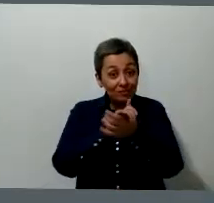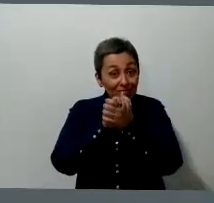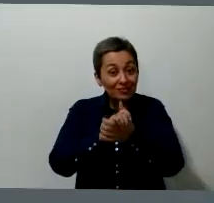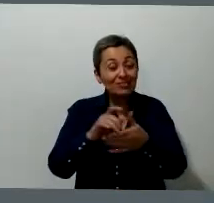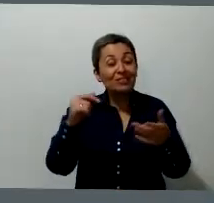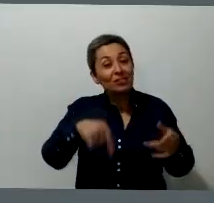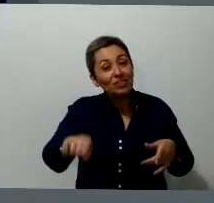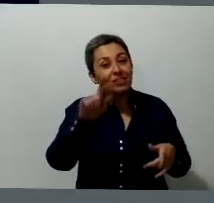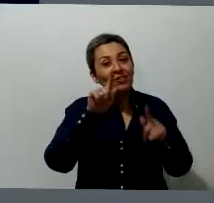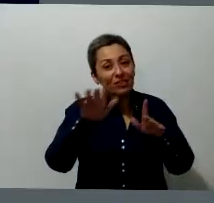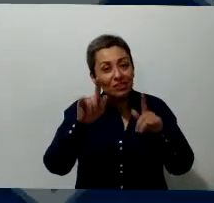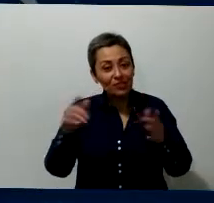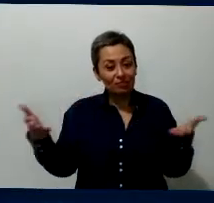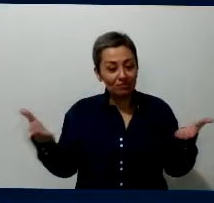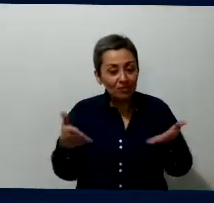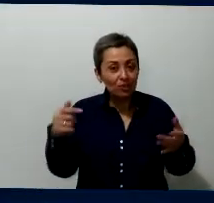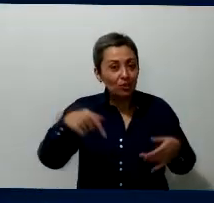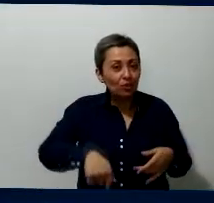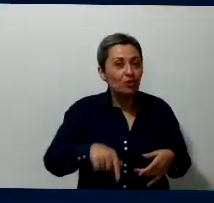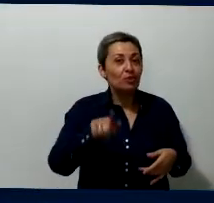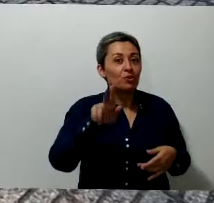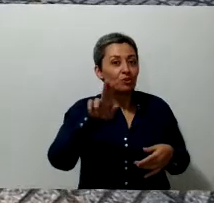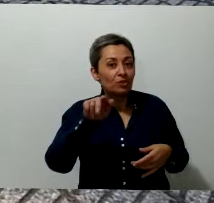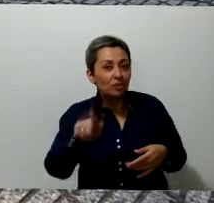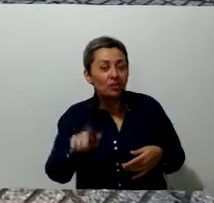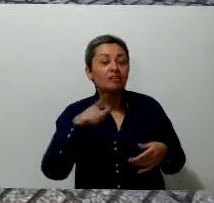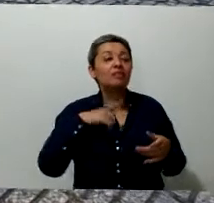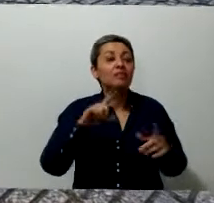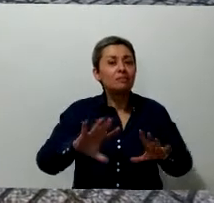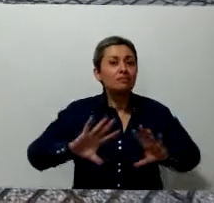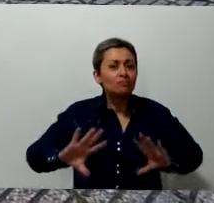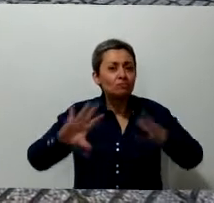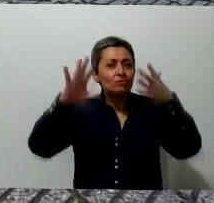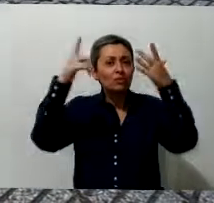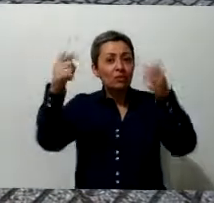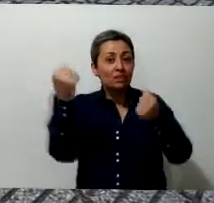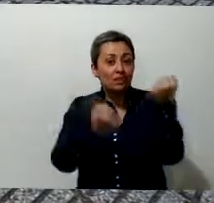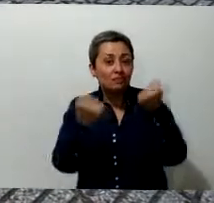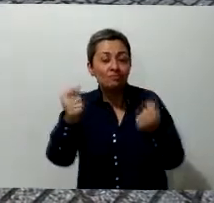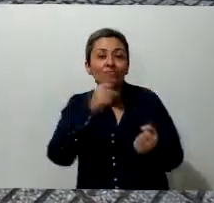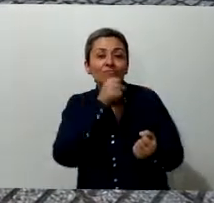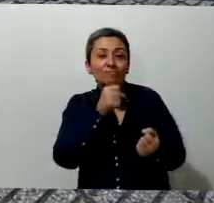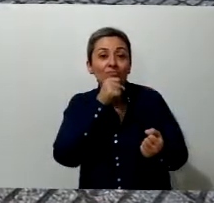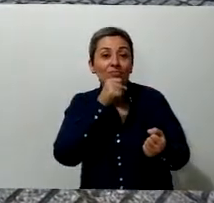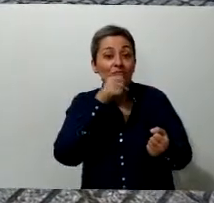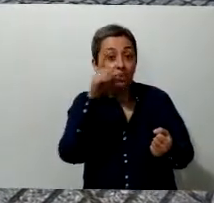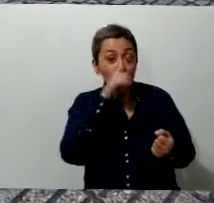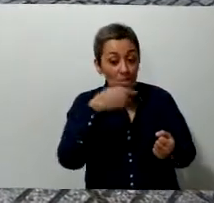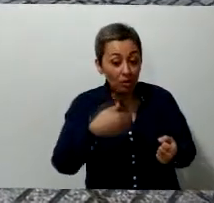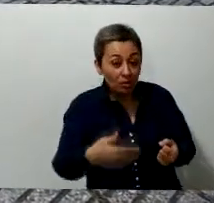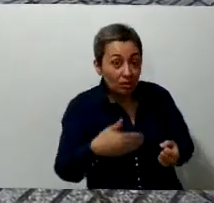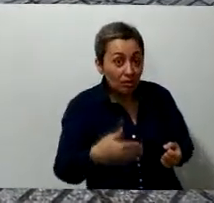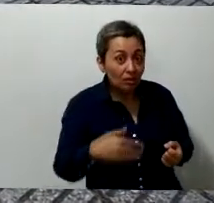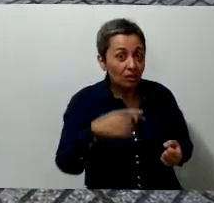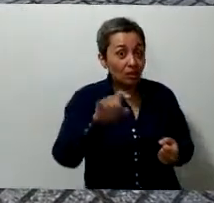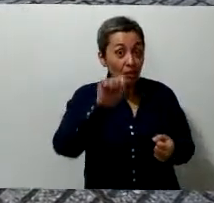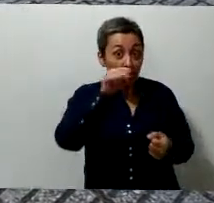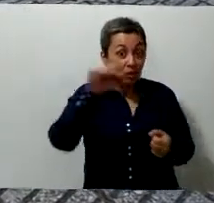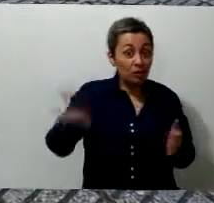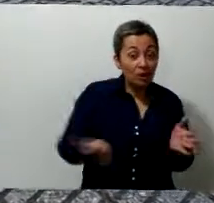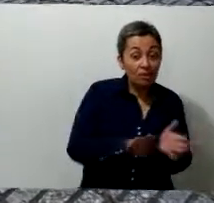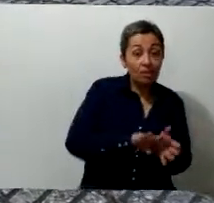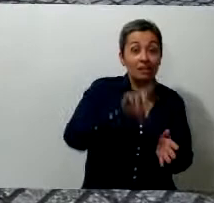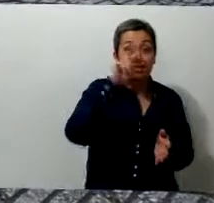Saudações, galera de Guarulhos! Hoje eu estou aqui no Bug, porque a gente vai ter um evento de carros antigos nesse domingo agora, 8 da